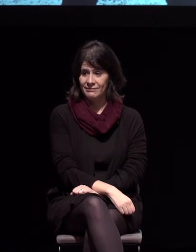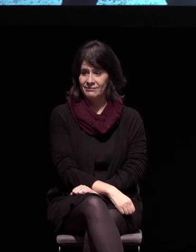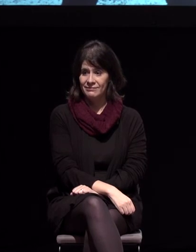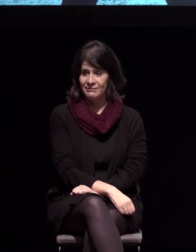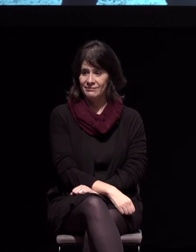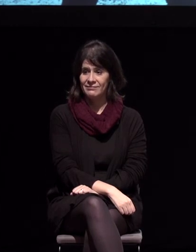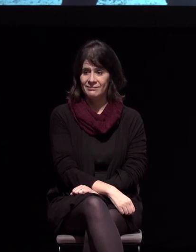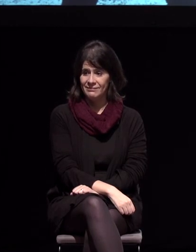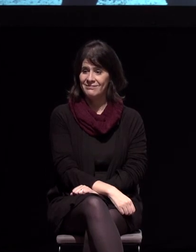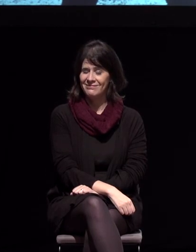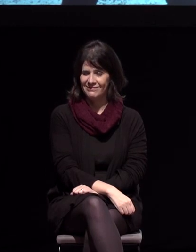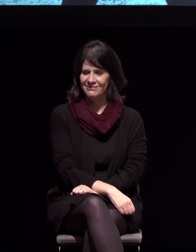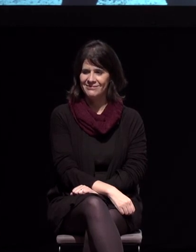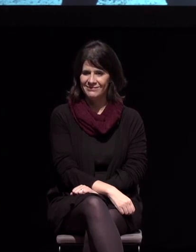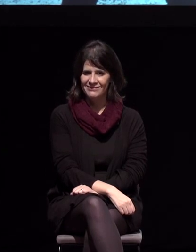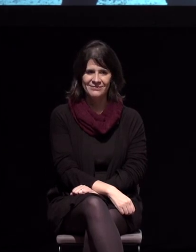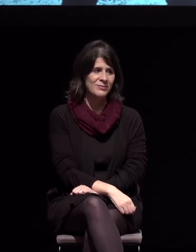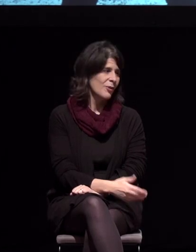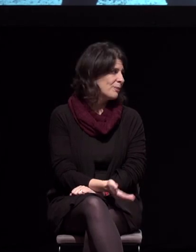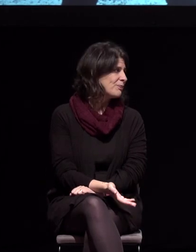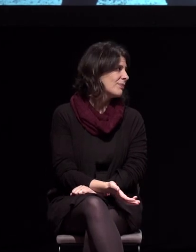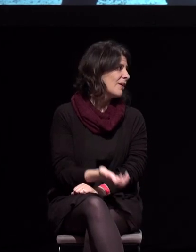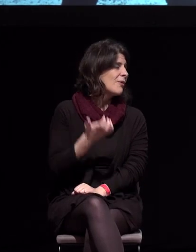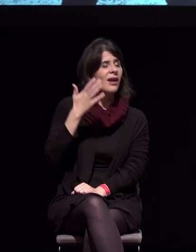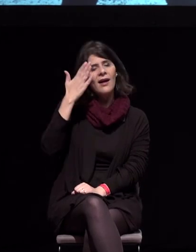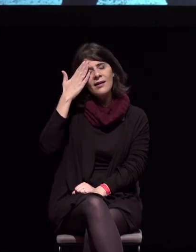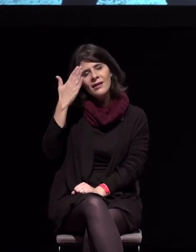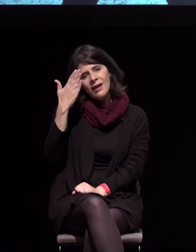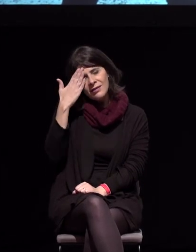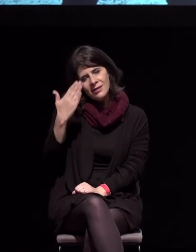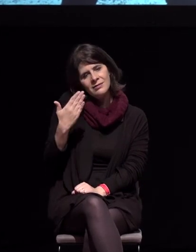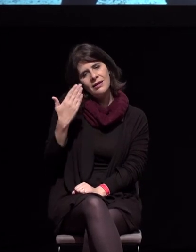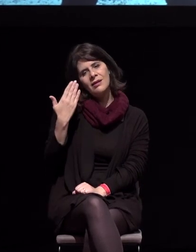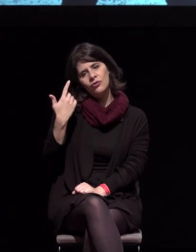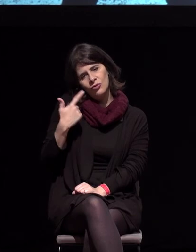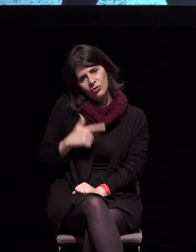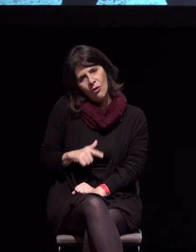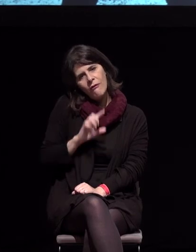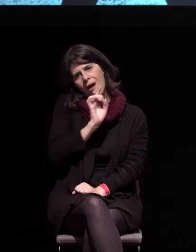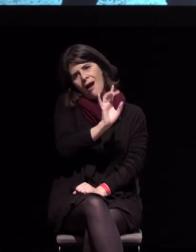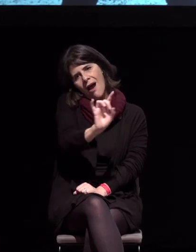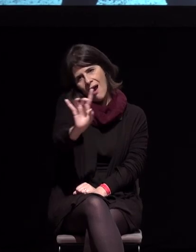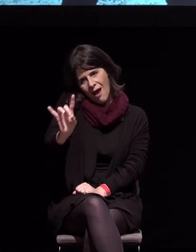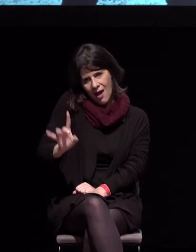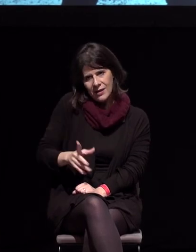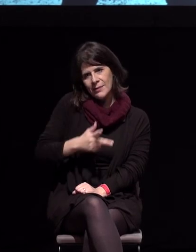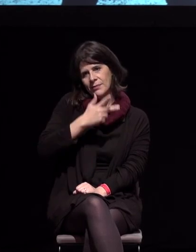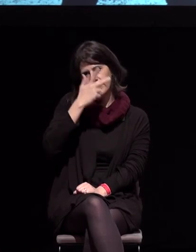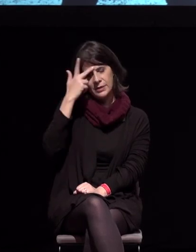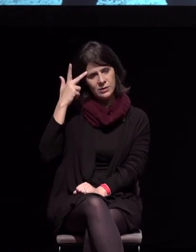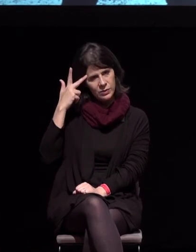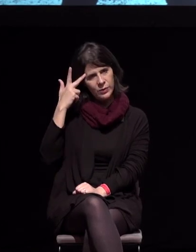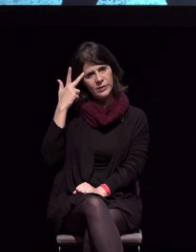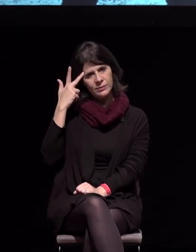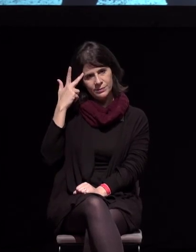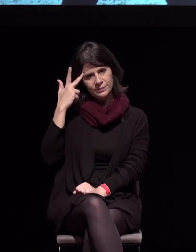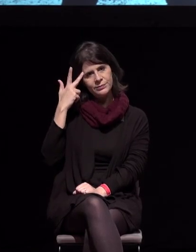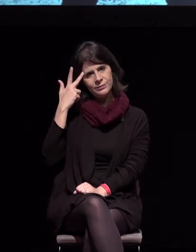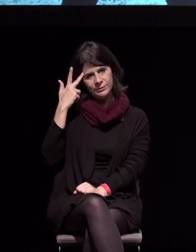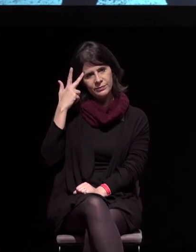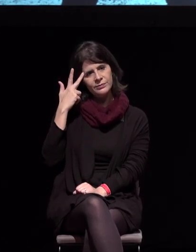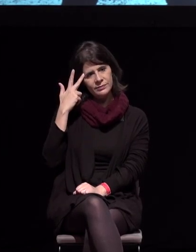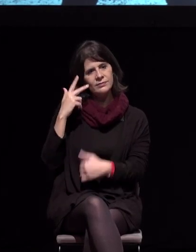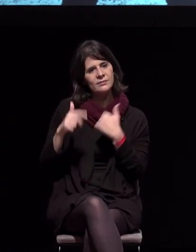Bom, eu vou agradecer mais uma vez por cada pessoa que se